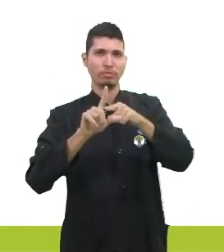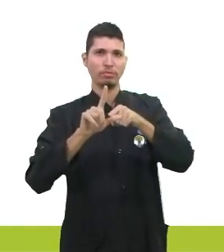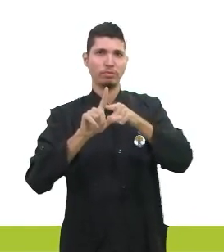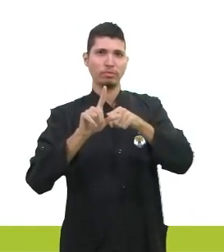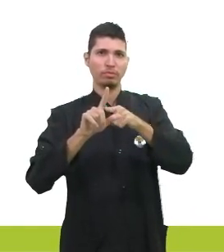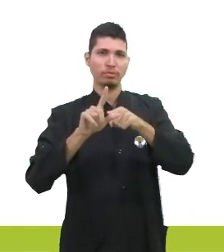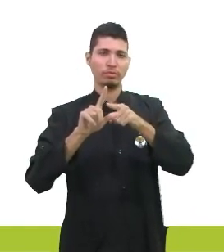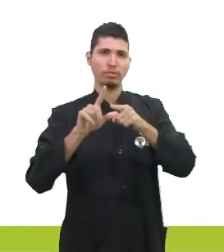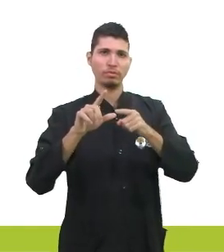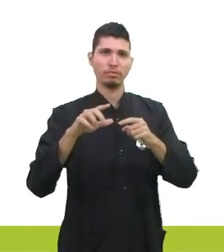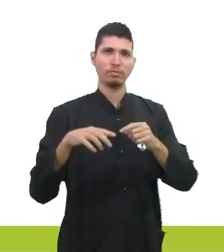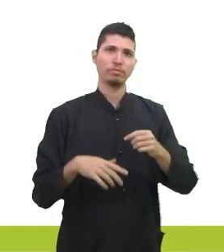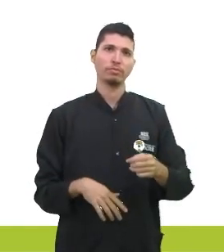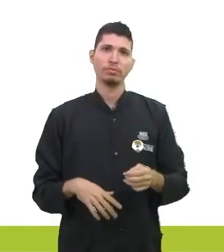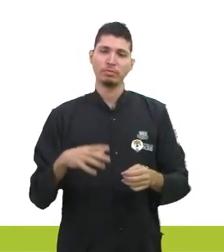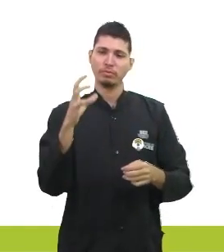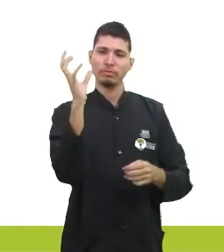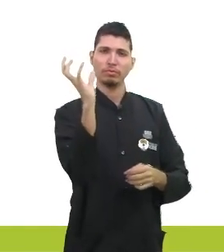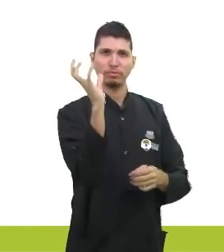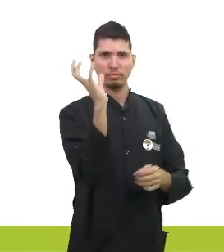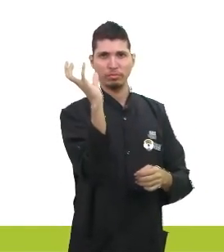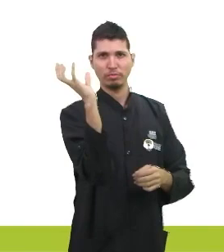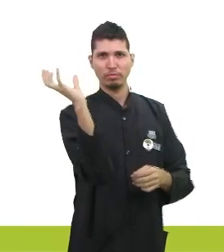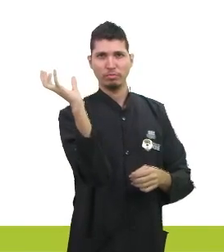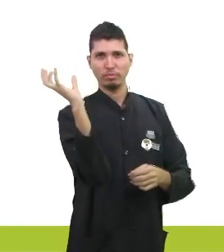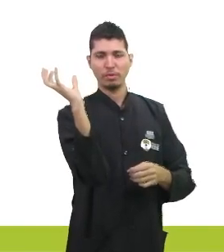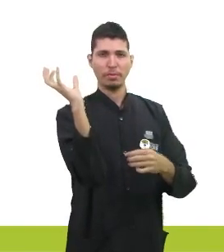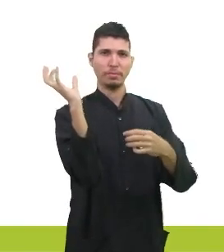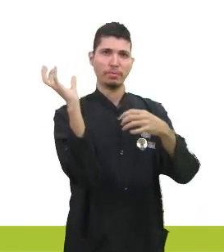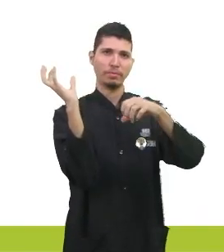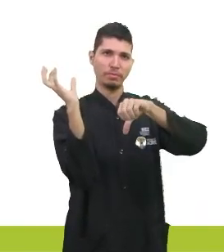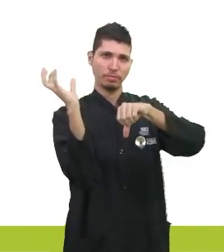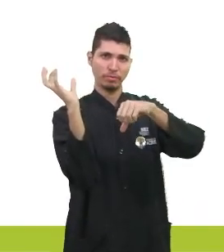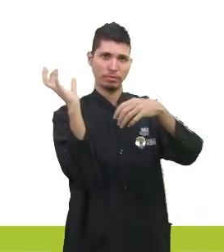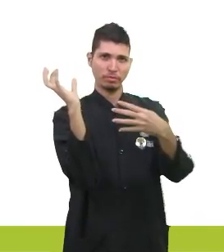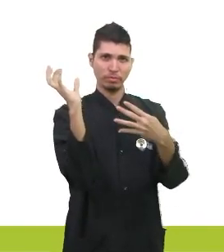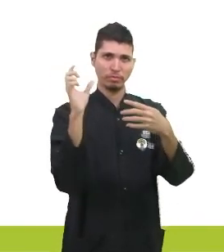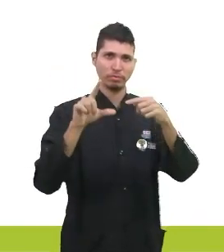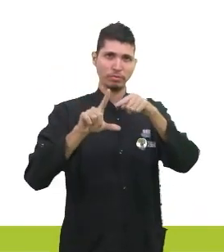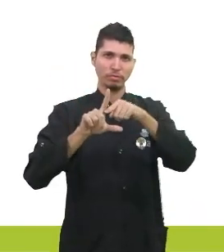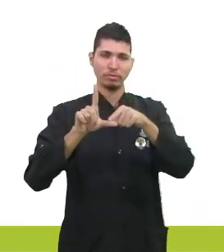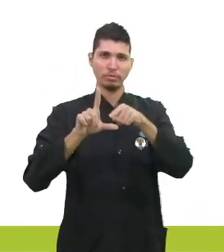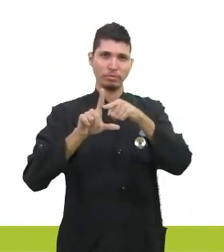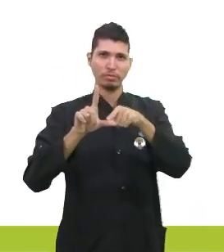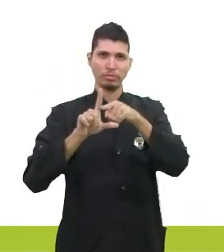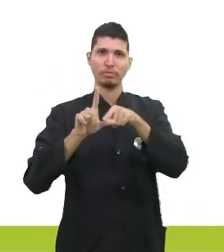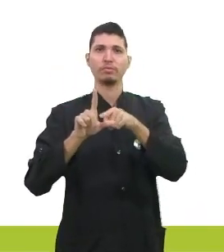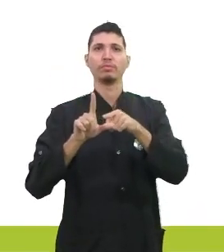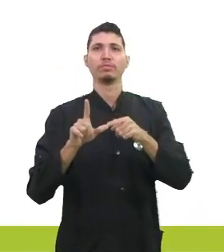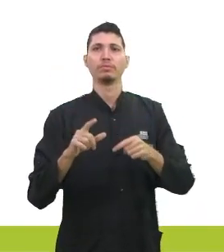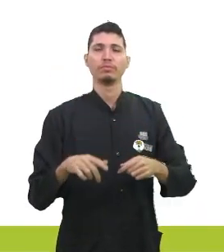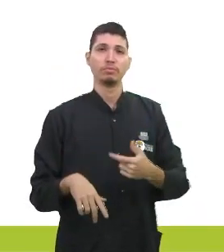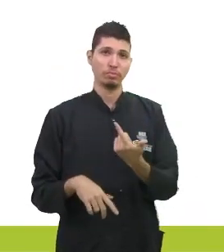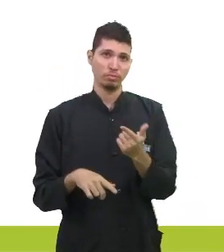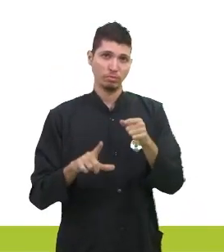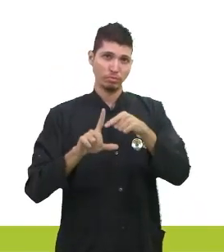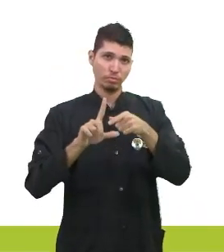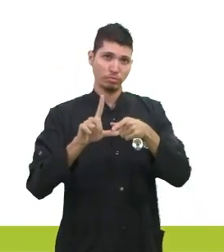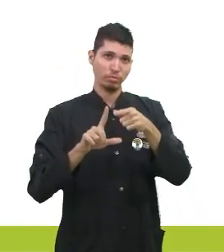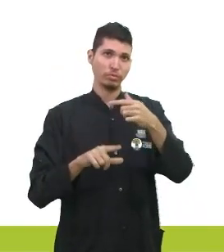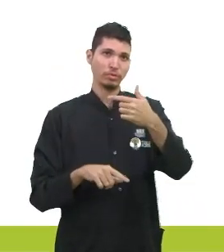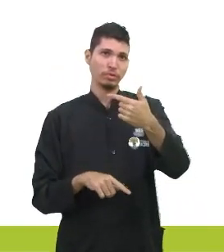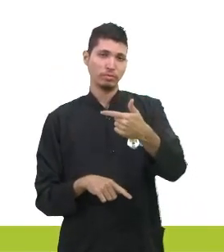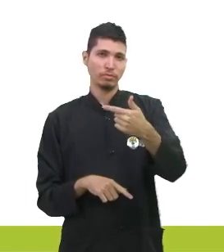uma inclinação de 94 graus, como está mostrando aqui na figura. Eu tenho o outro ângulo aqui, que é 23